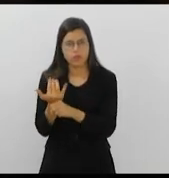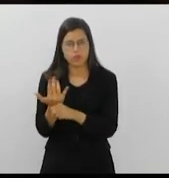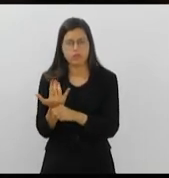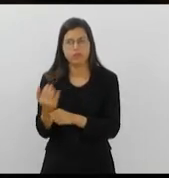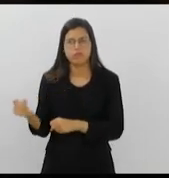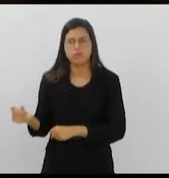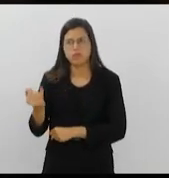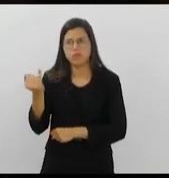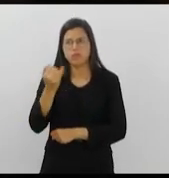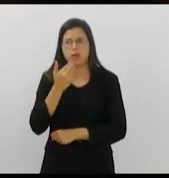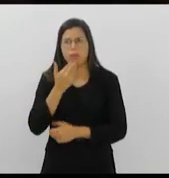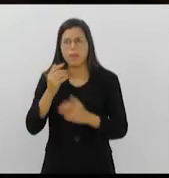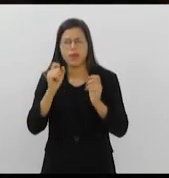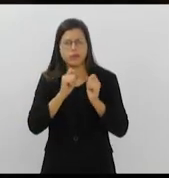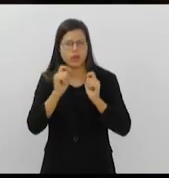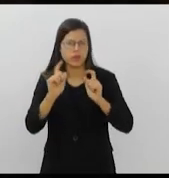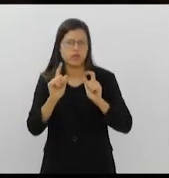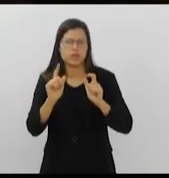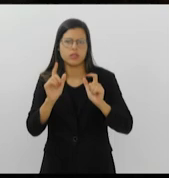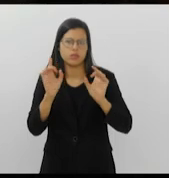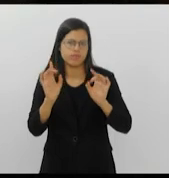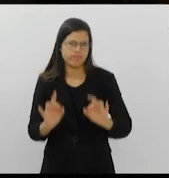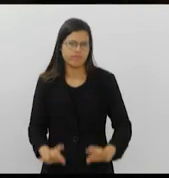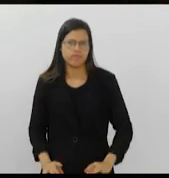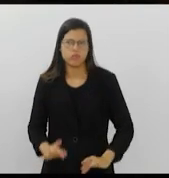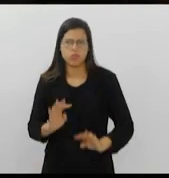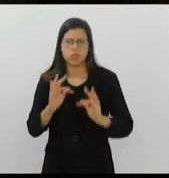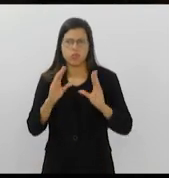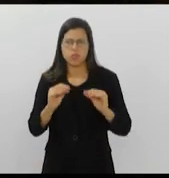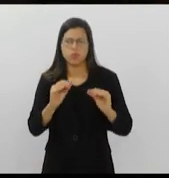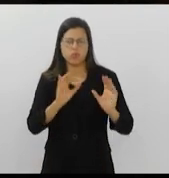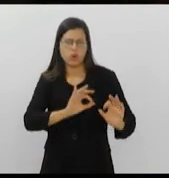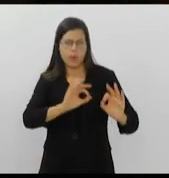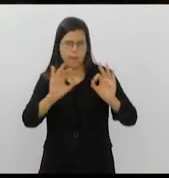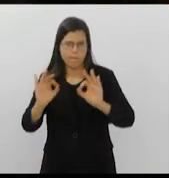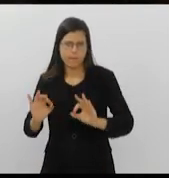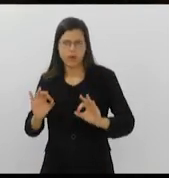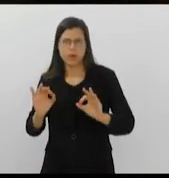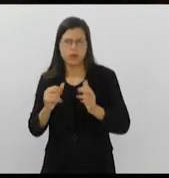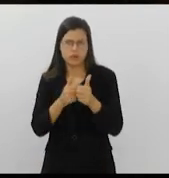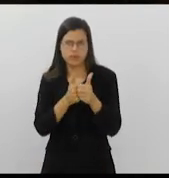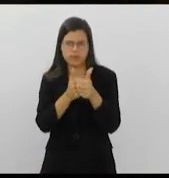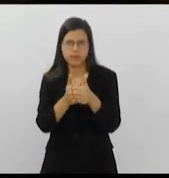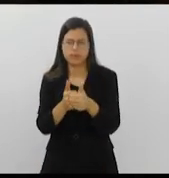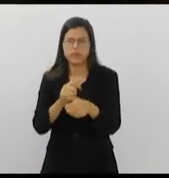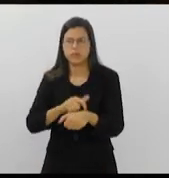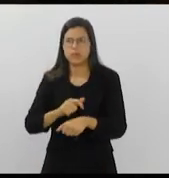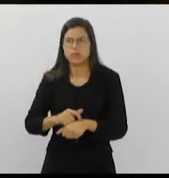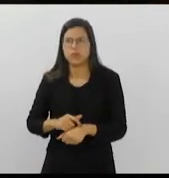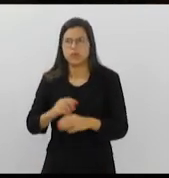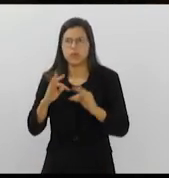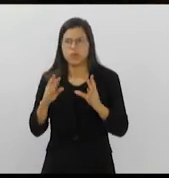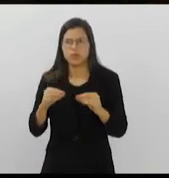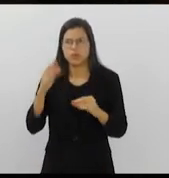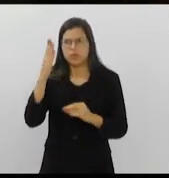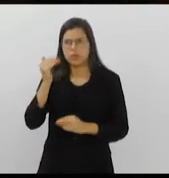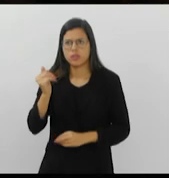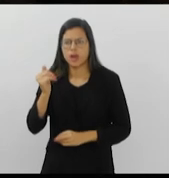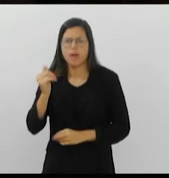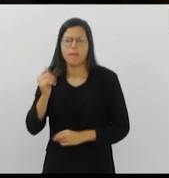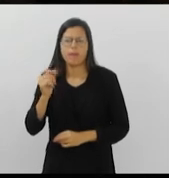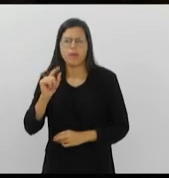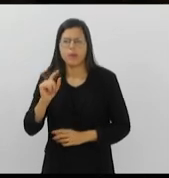peço atenção especial de todos que acompanham esse momento, afinal, muitos já sabem pelo que é falado na